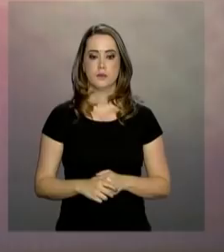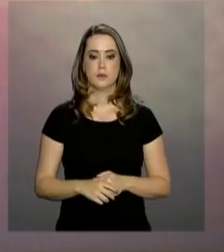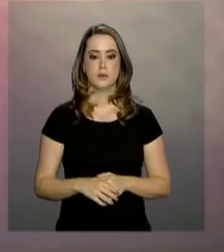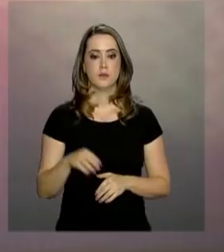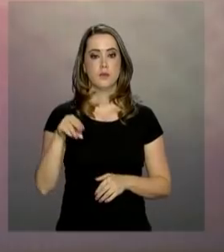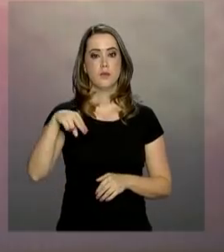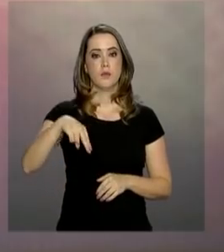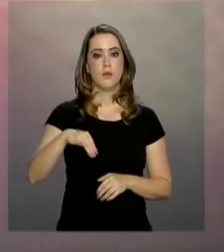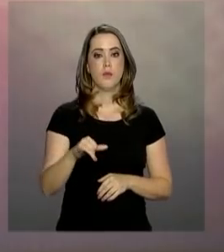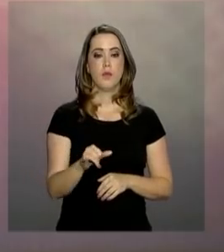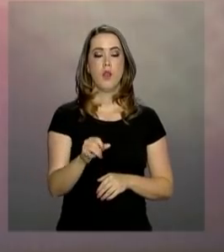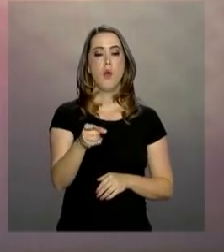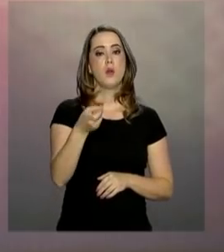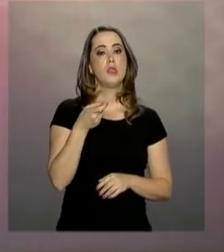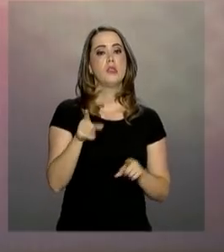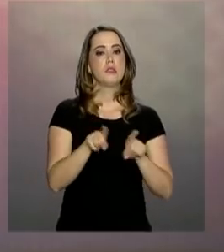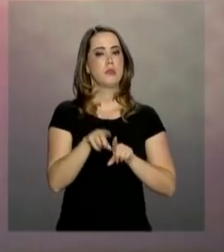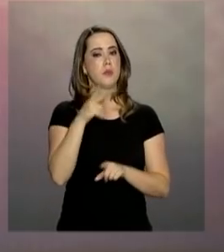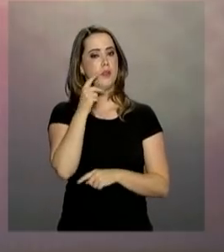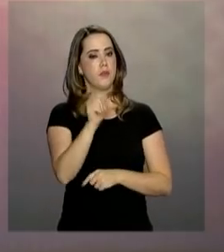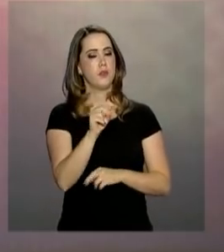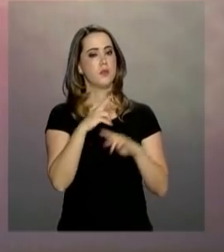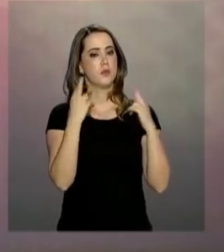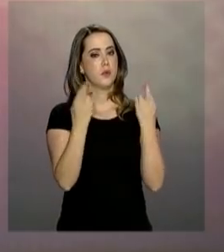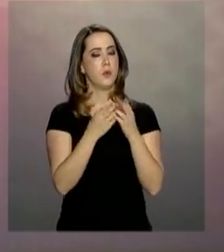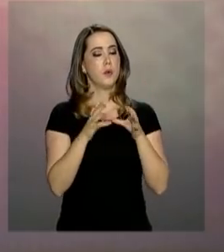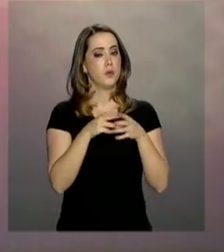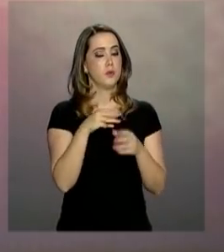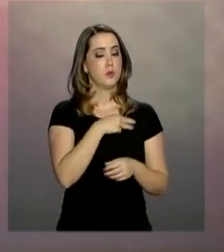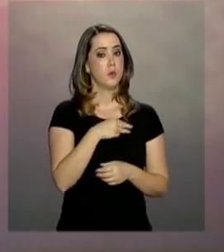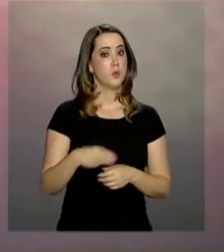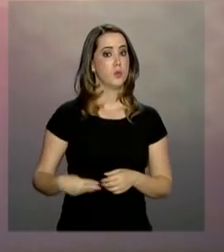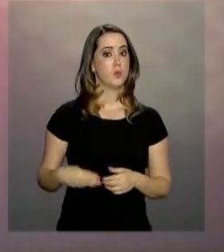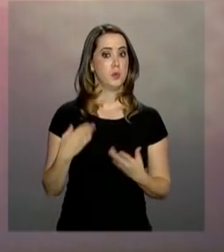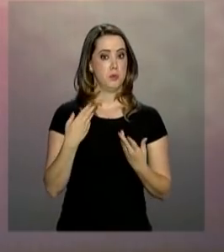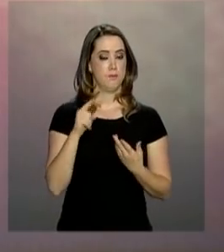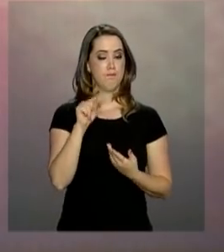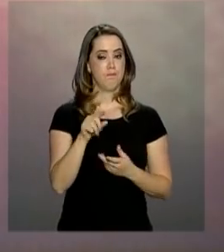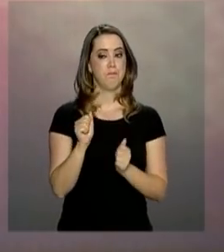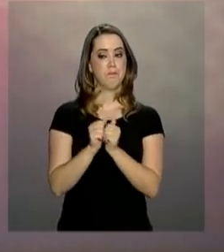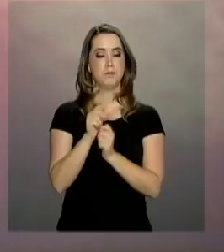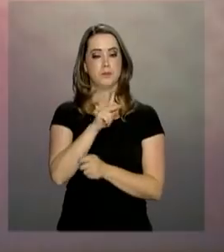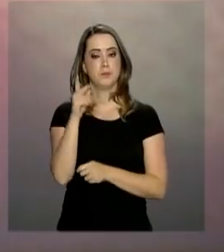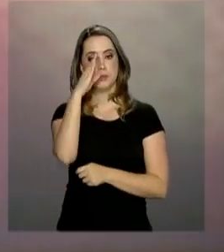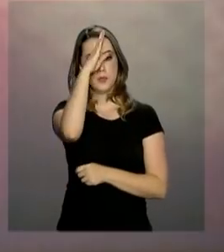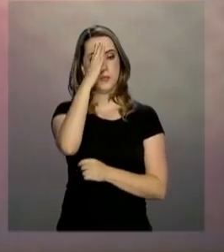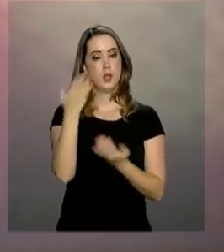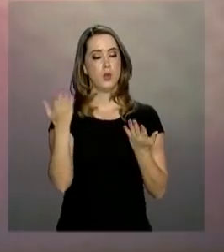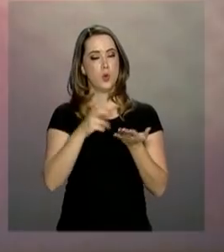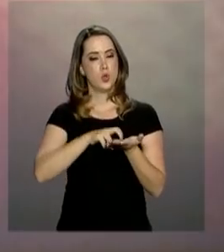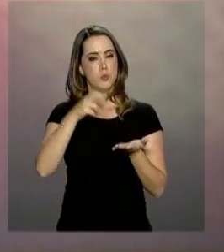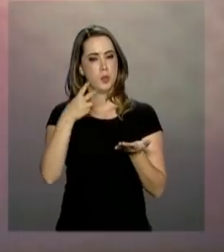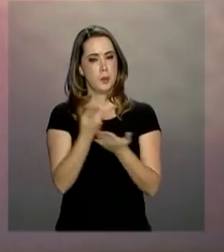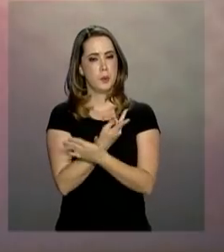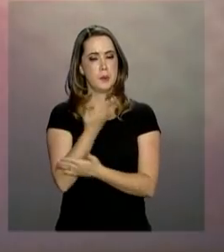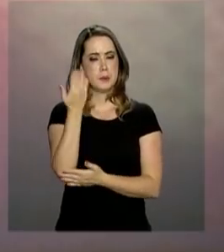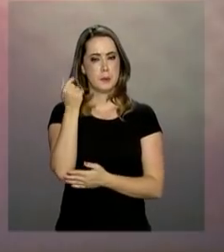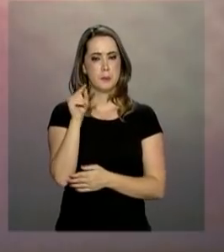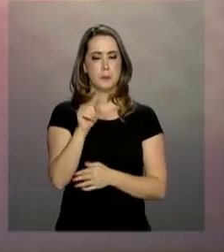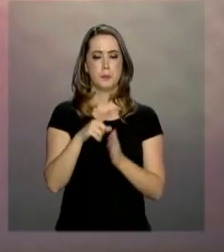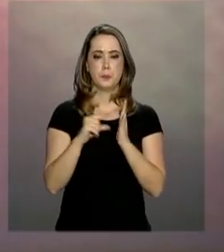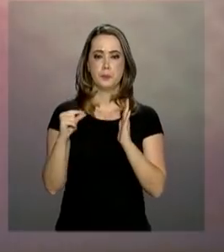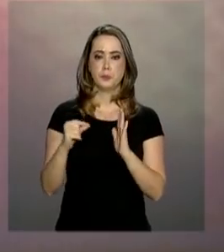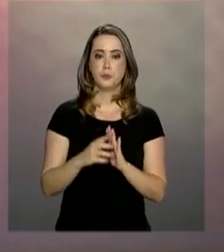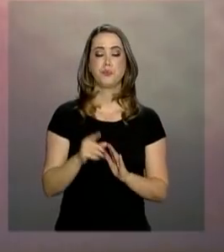Onyx Lorenzoni também falou sobre a reunião ministerial com o presidente Jair Bolsonaro, que ocorreu na manhã dessa terça-feira no Palácio